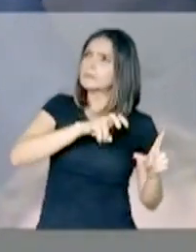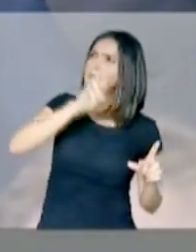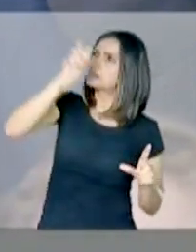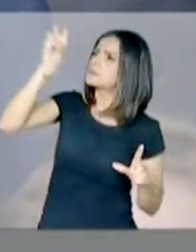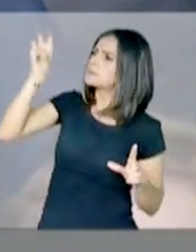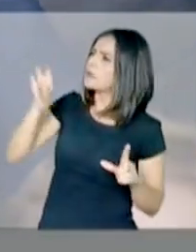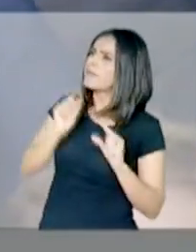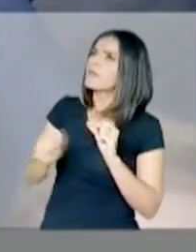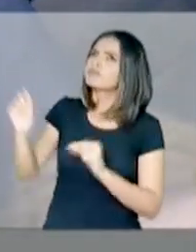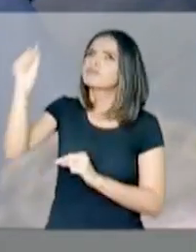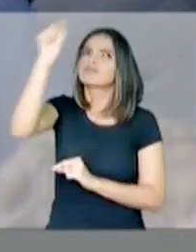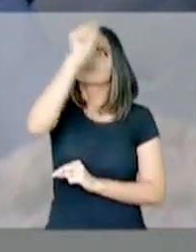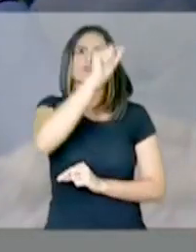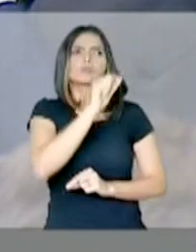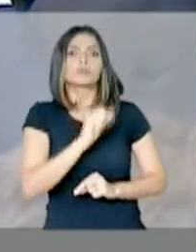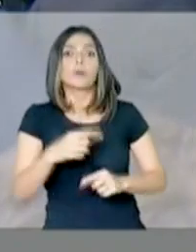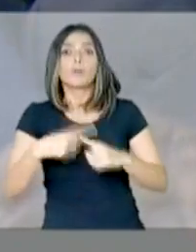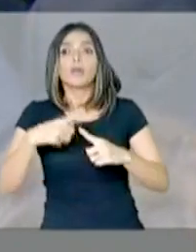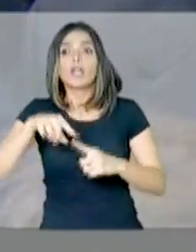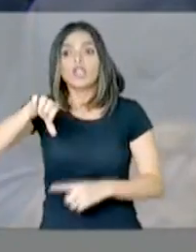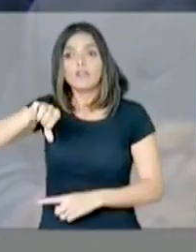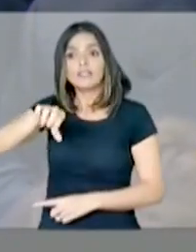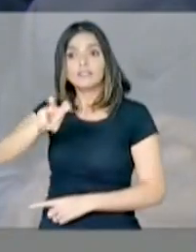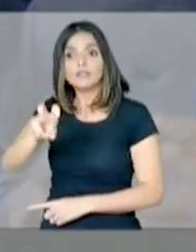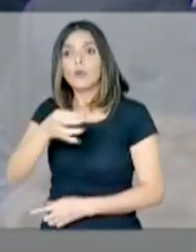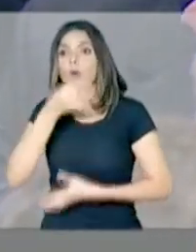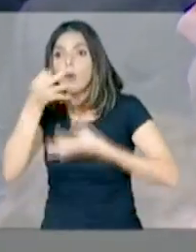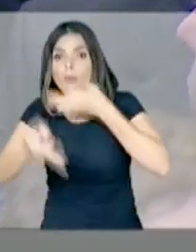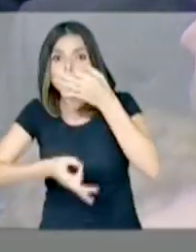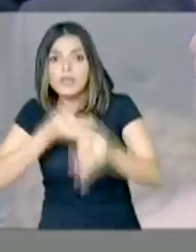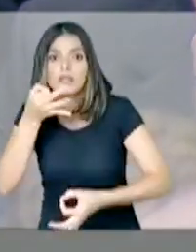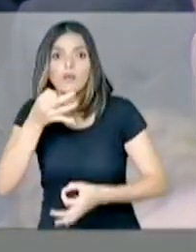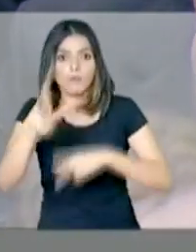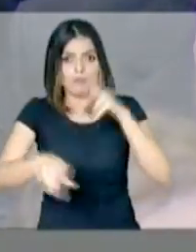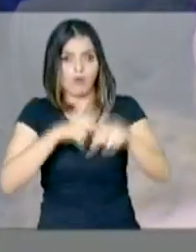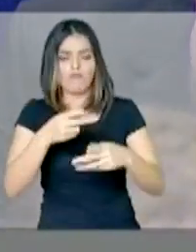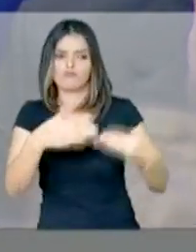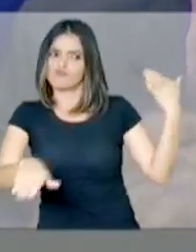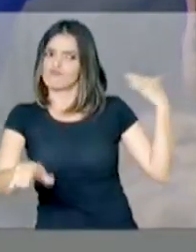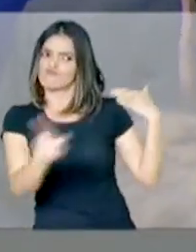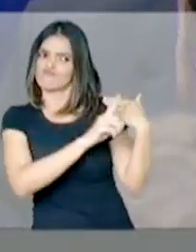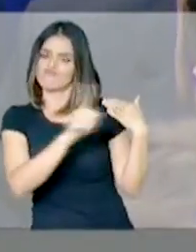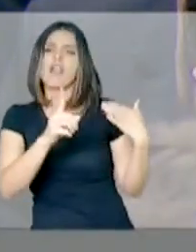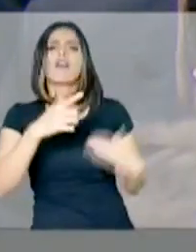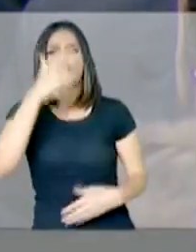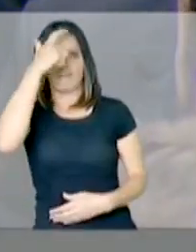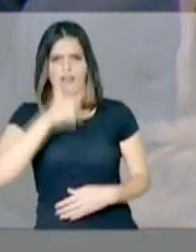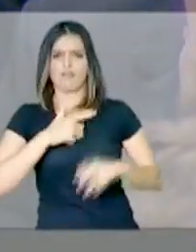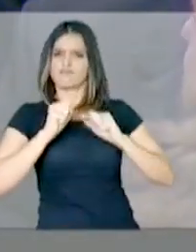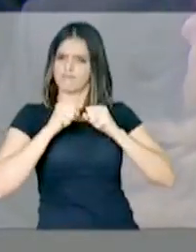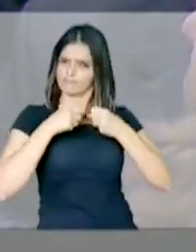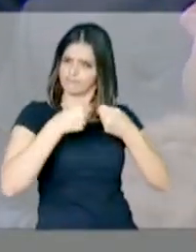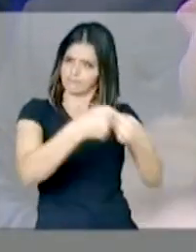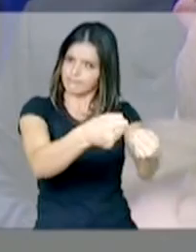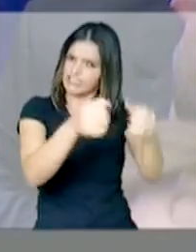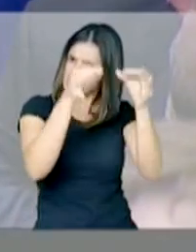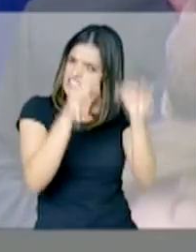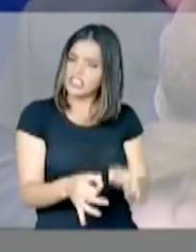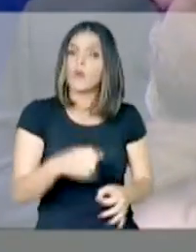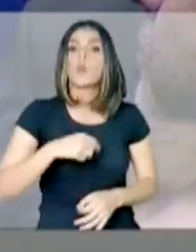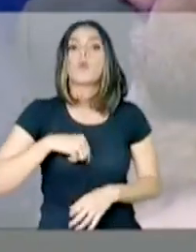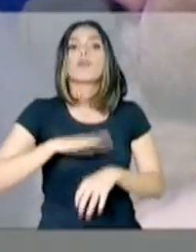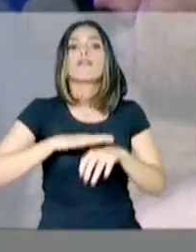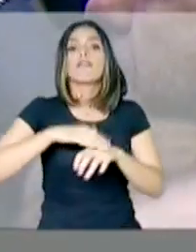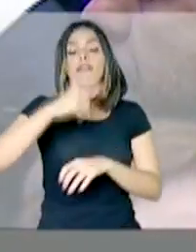25 anos para os servidores de ambos os sexos. Logo depois que terminar essa votação do texto base, a gente entra